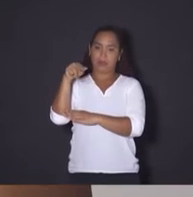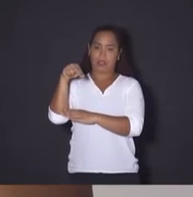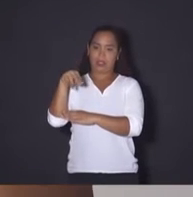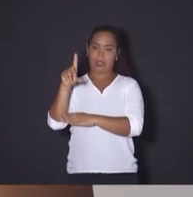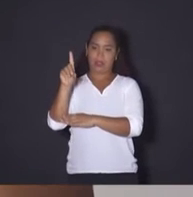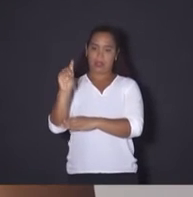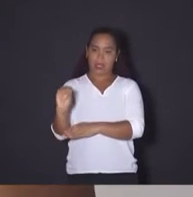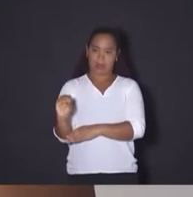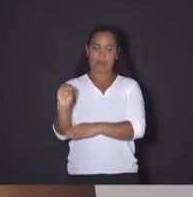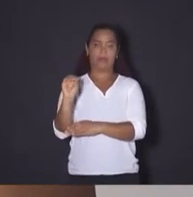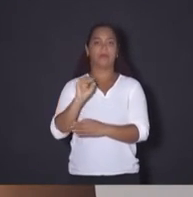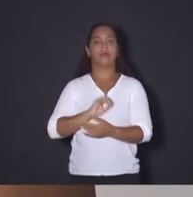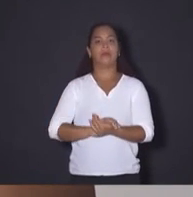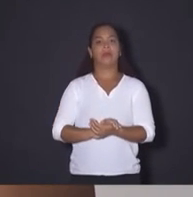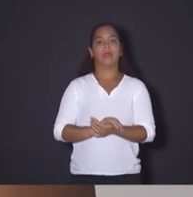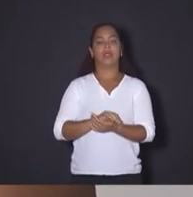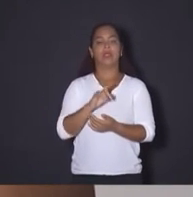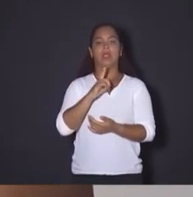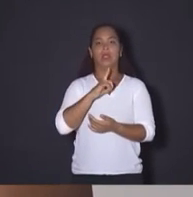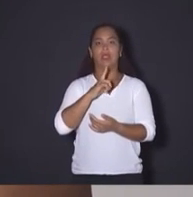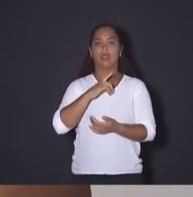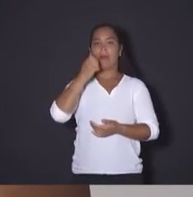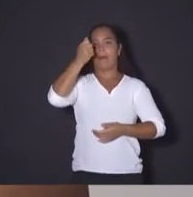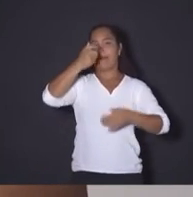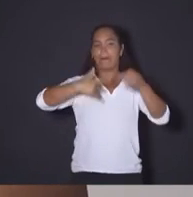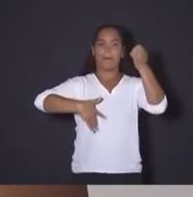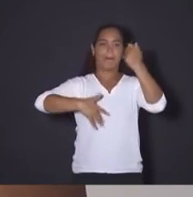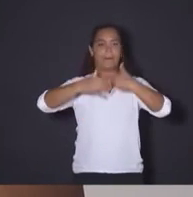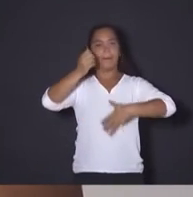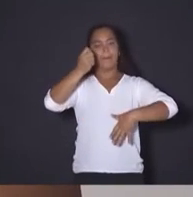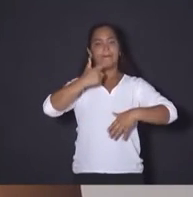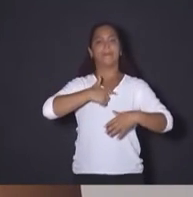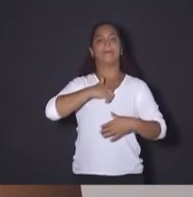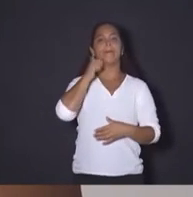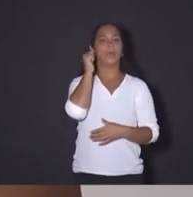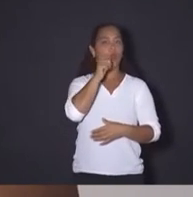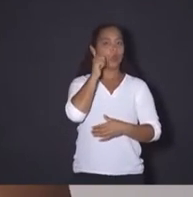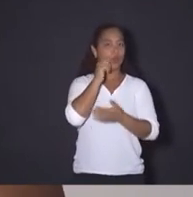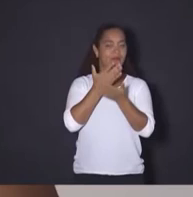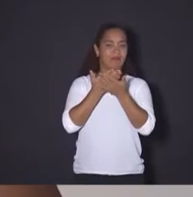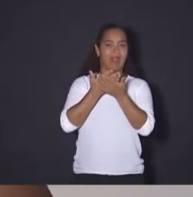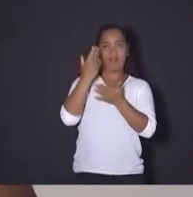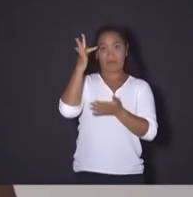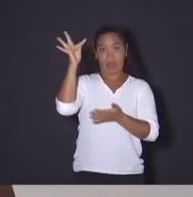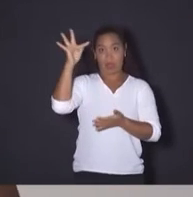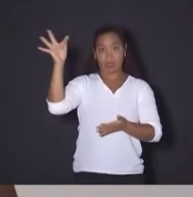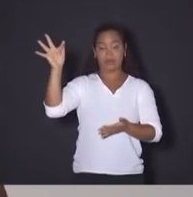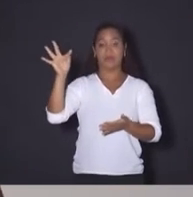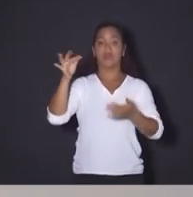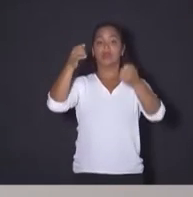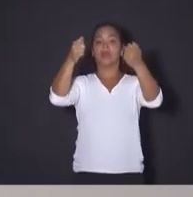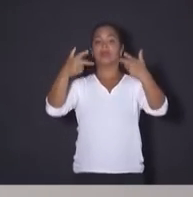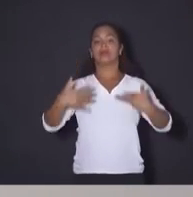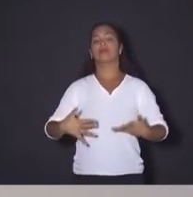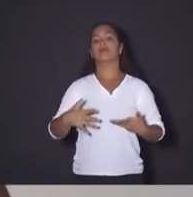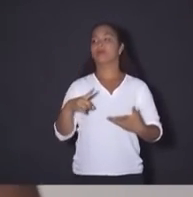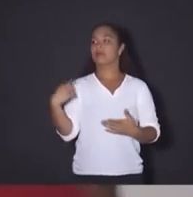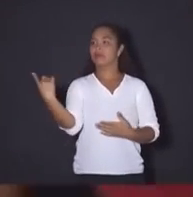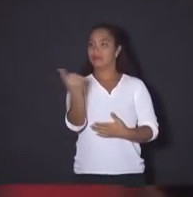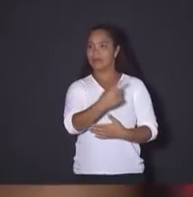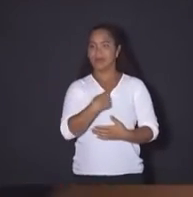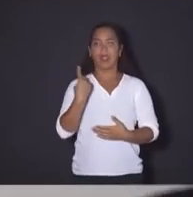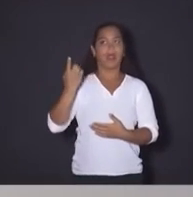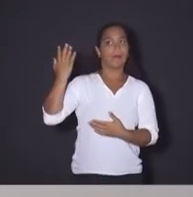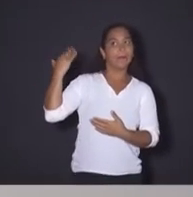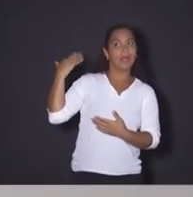de pensadores como angela davis e michelle alexander nós sabemos que o que ocorreu e ocorre conosco todos os